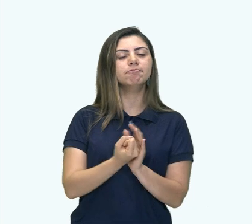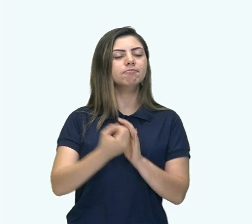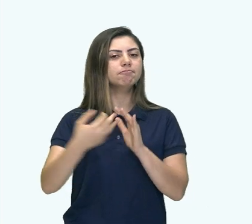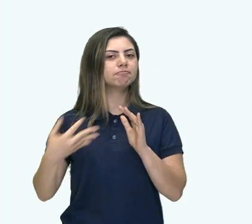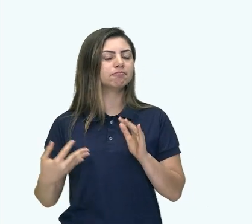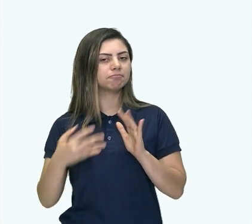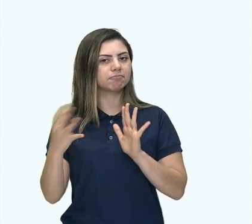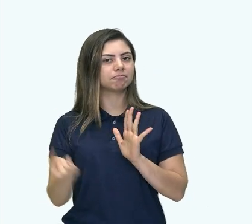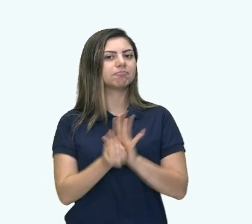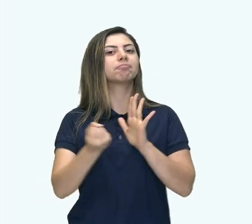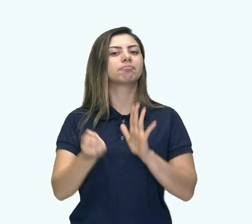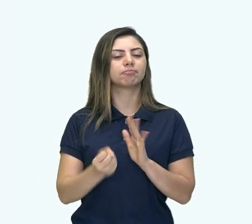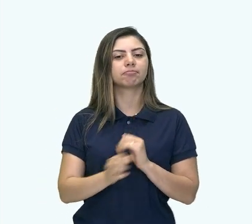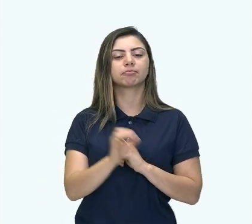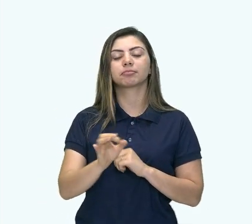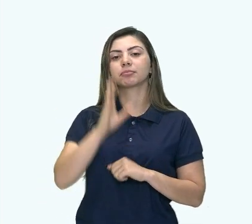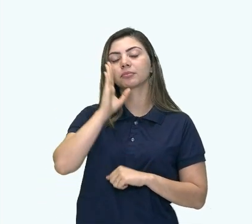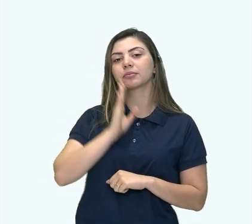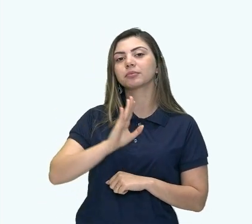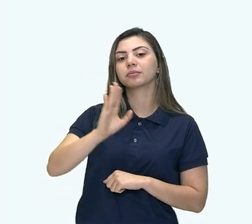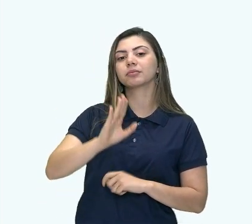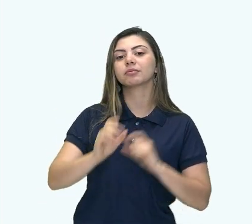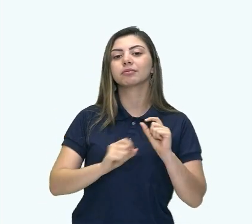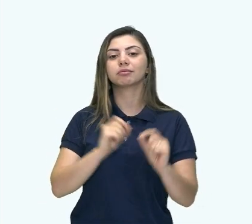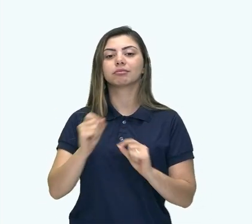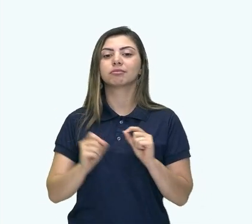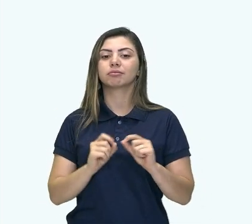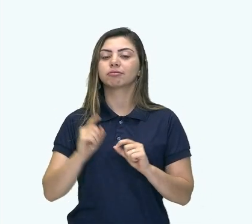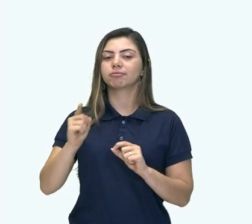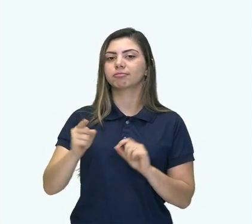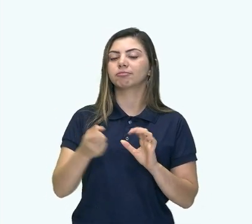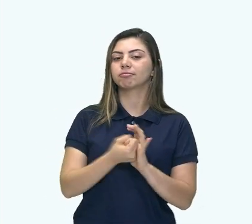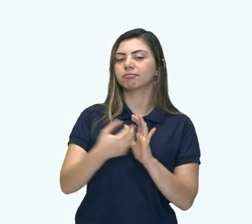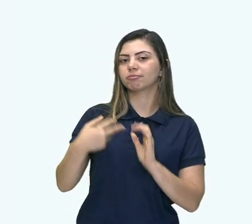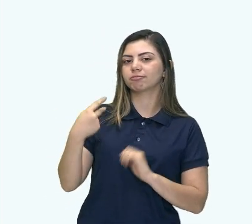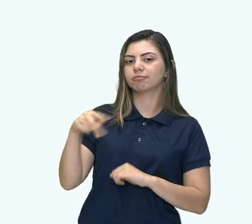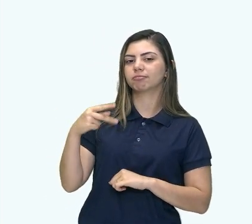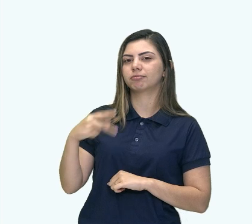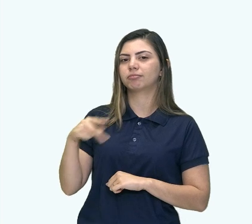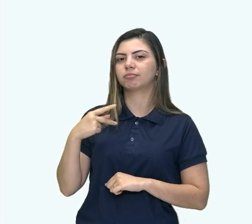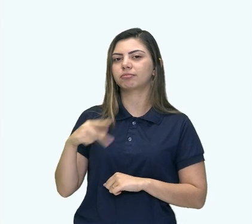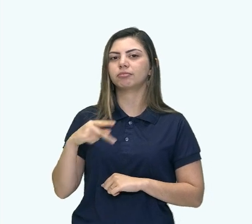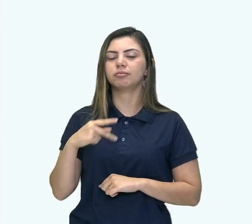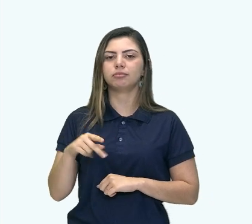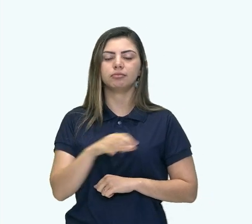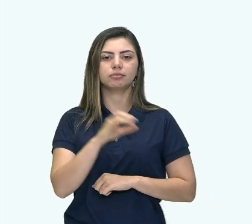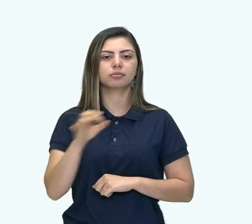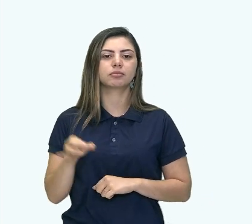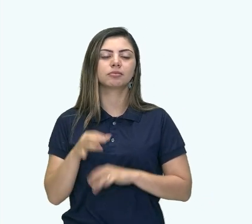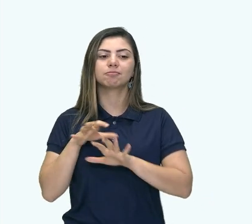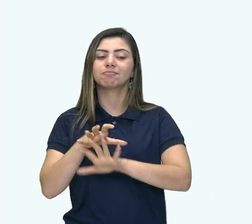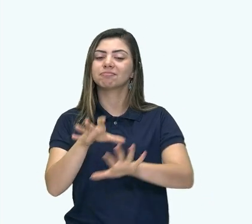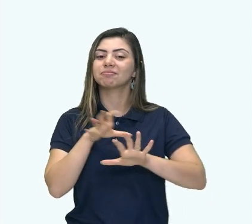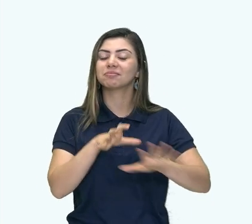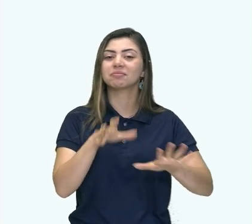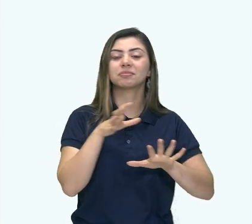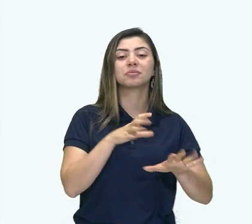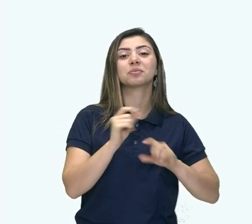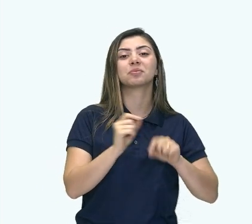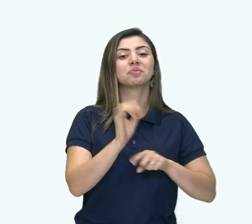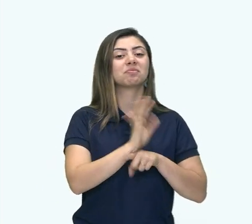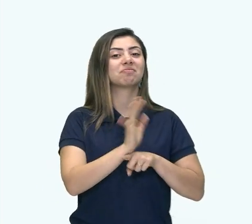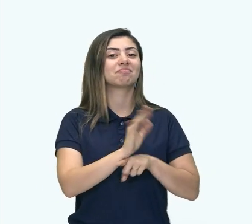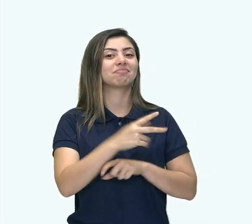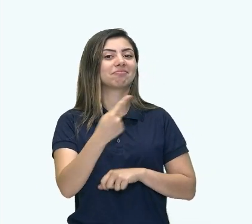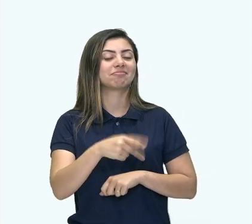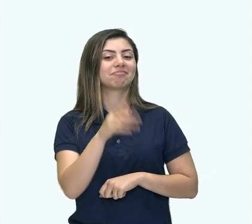muito marcantes, principalmente a violência. Muito influenciou demais o cinema brasileiro. Para quem viu filmes como